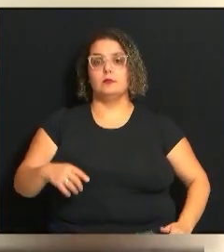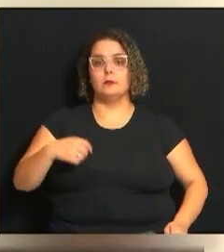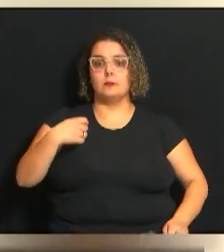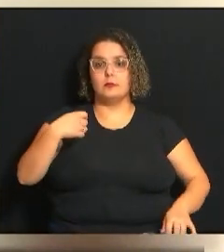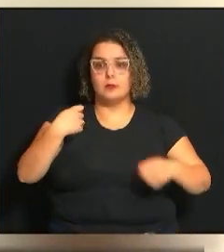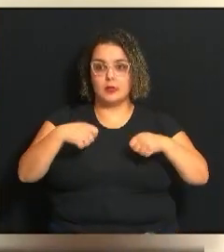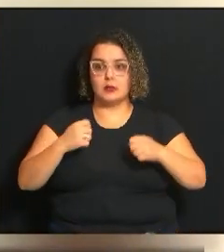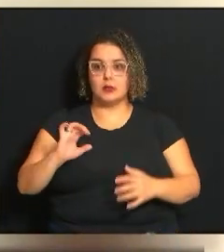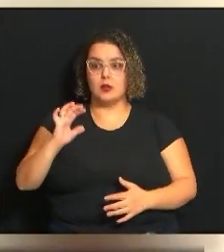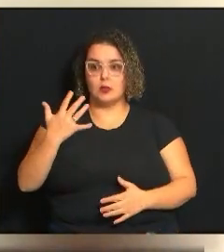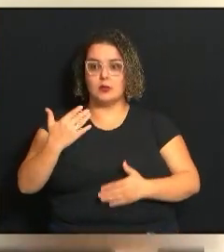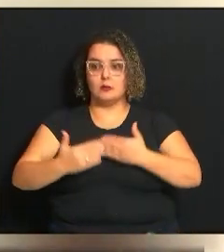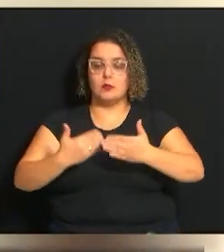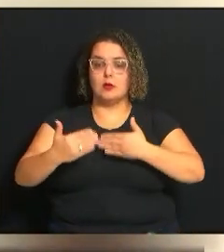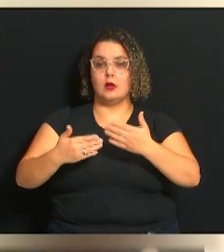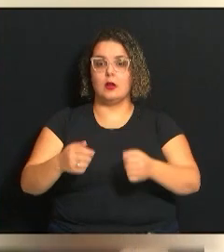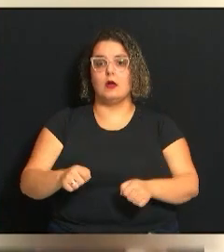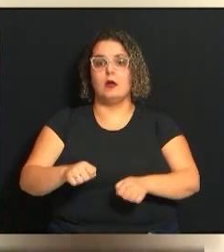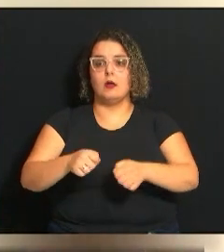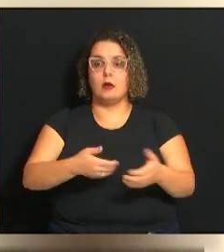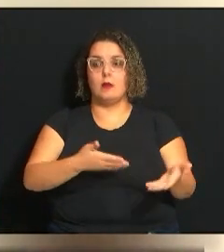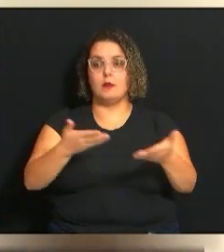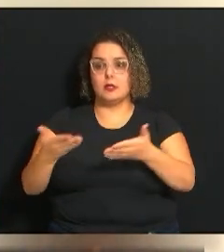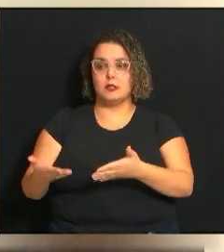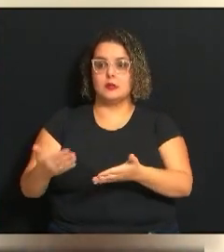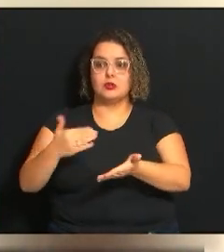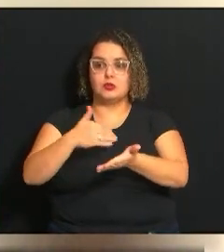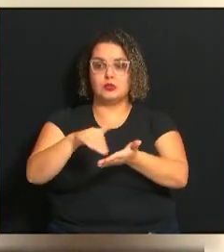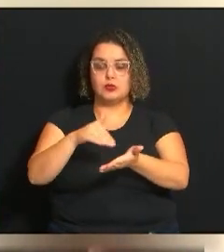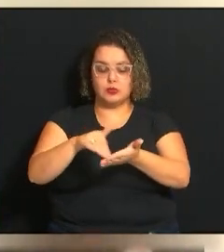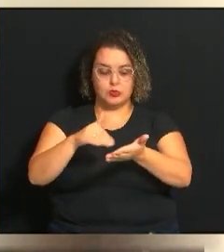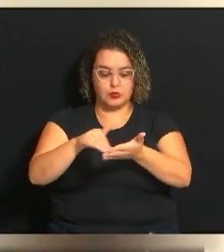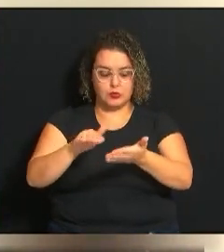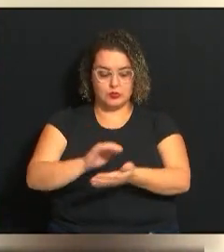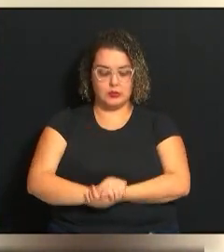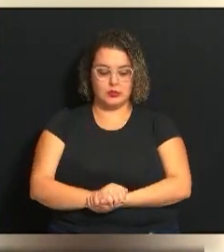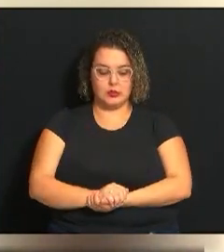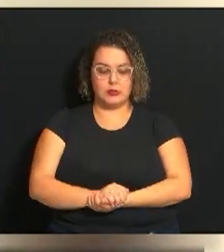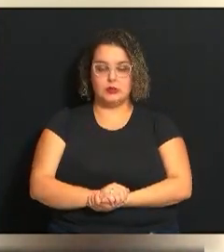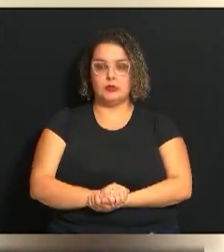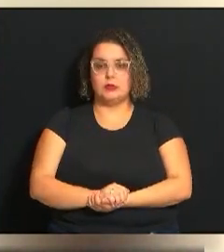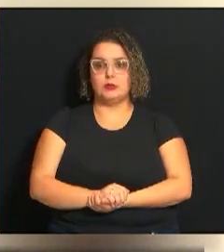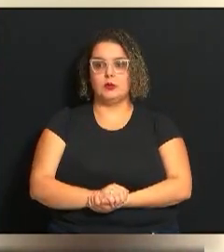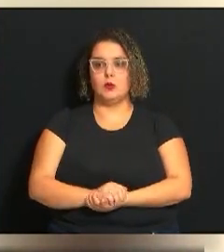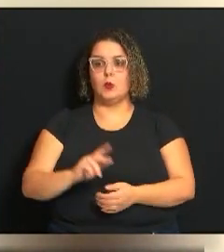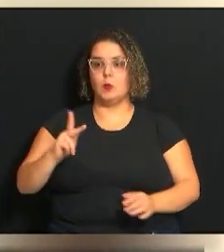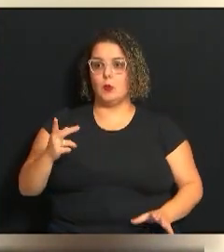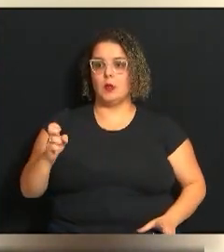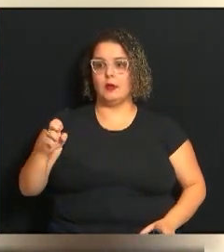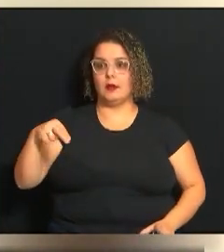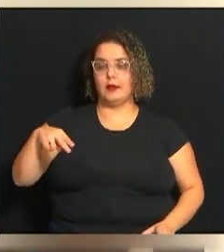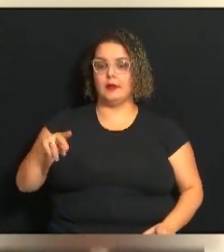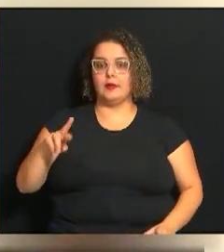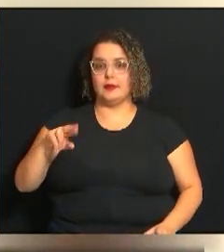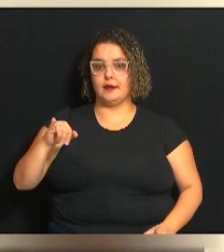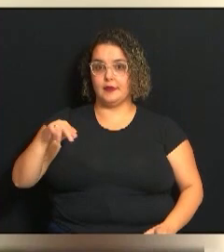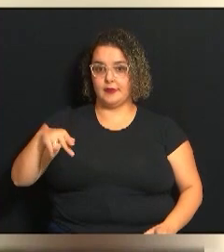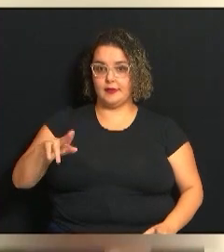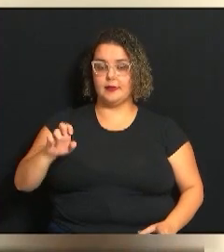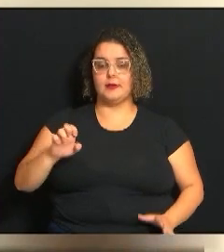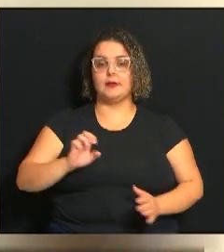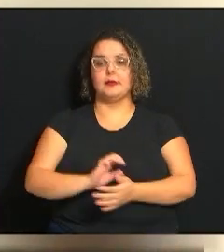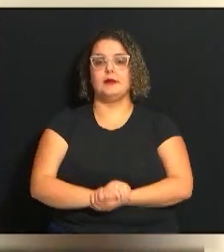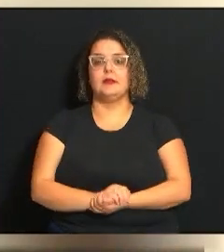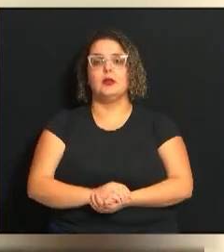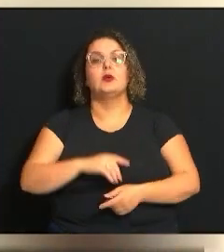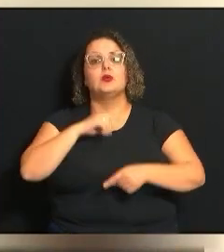nós tivemos aí a apresentação do secretário, tivemos também o secretário adjunto Henrique Lerena, que também tirou